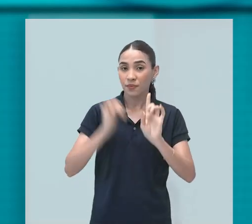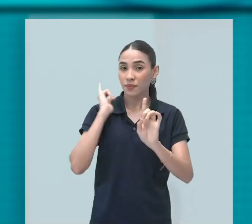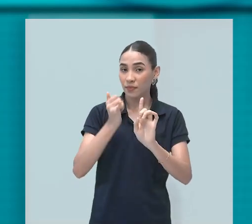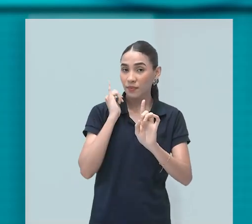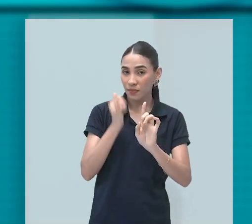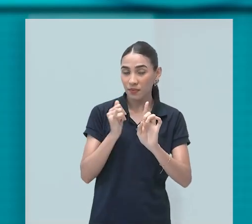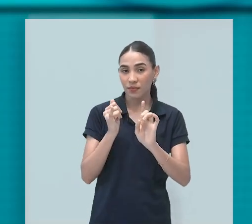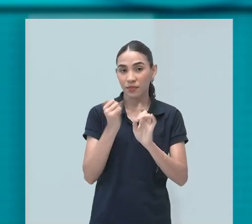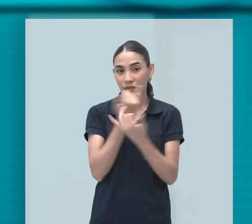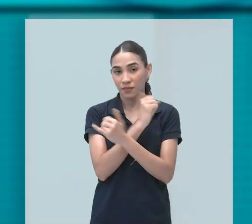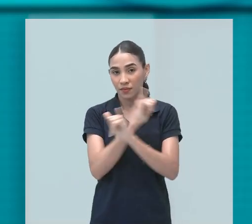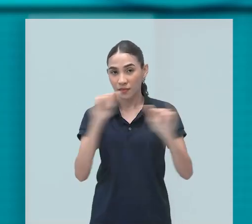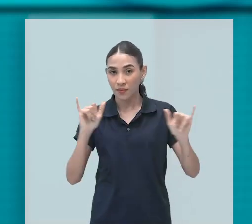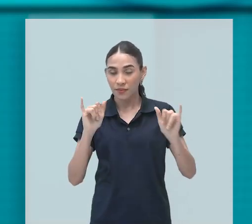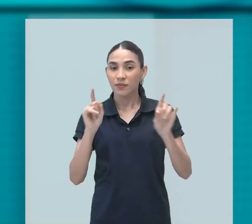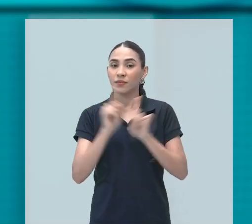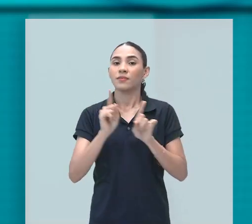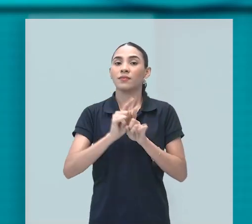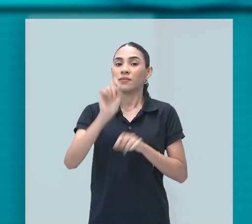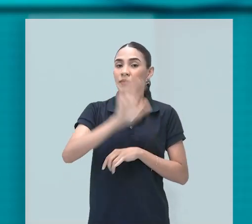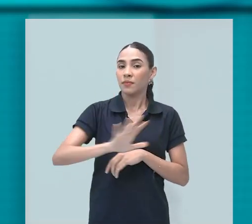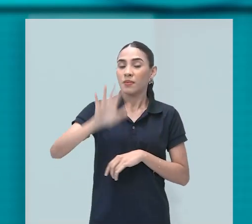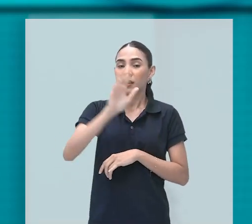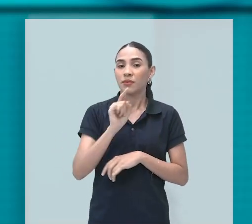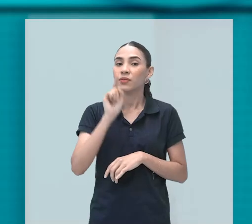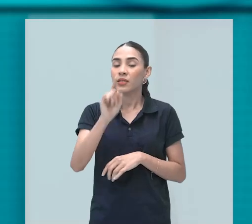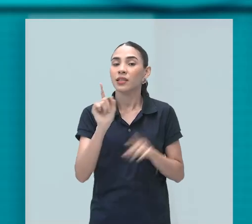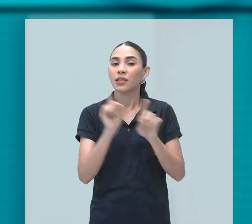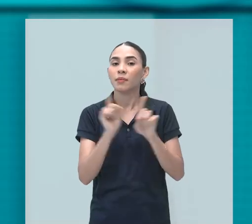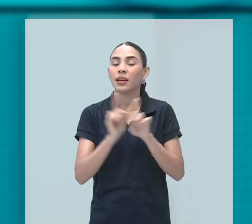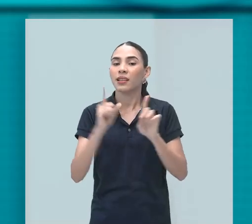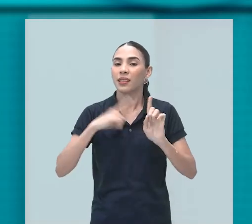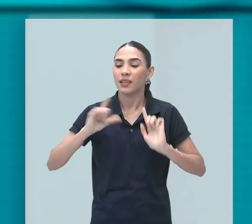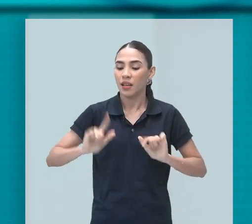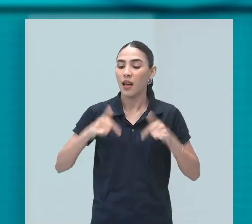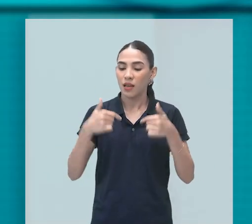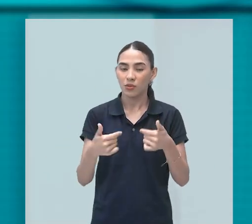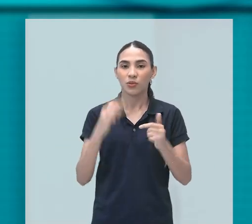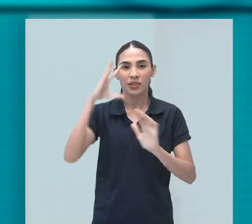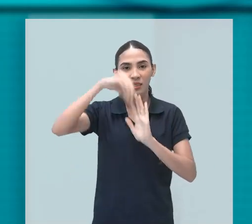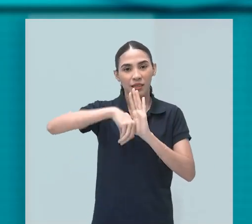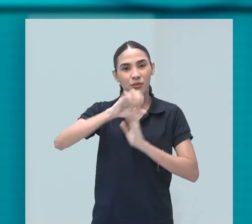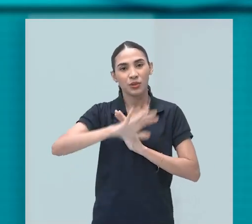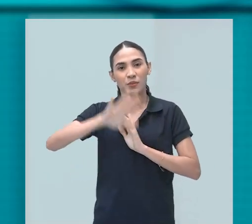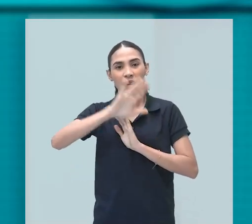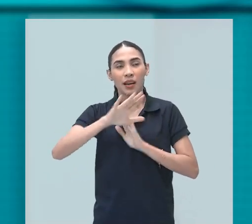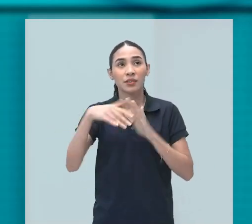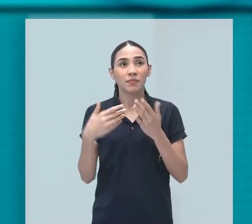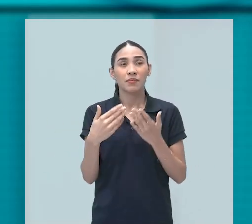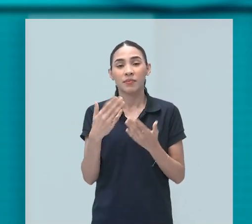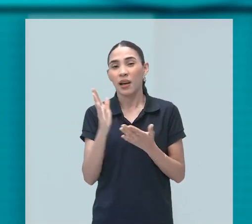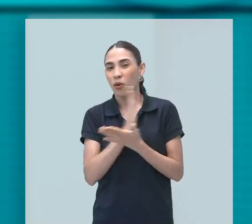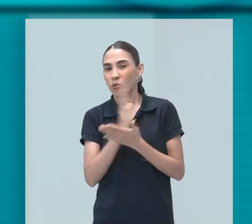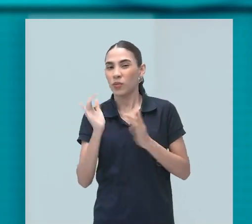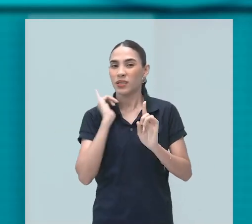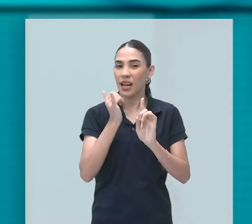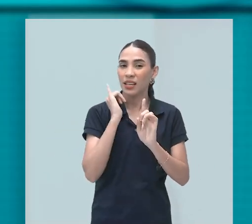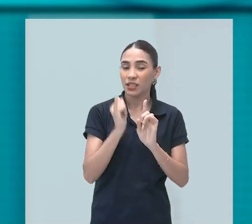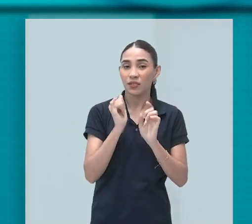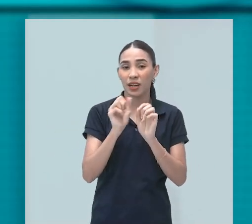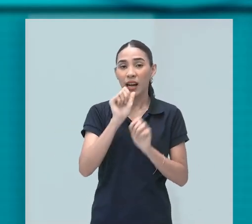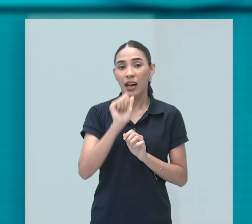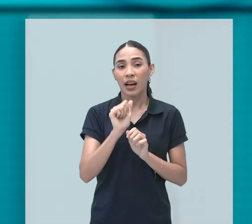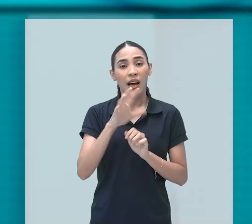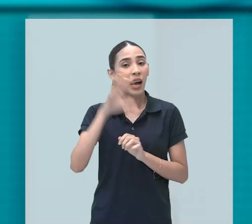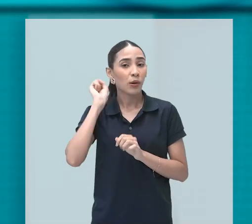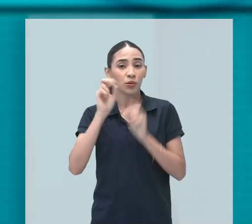da propaganda, das imagens, você também tem ações nessas imagens, né, com pequenas narrativas audiovisuais,